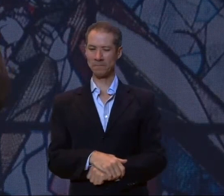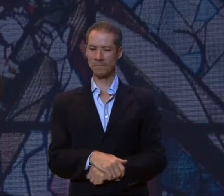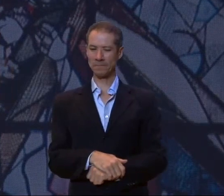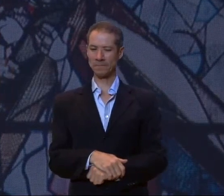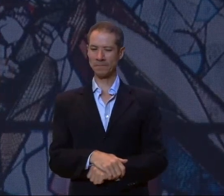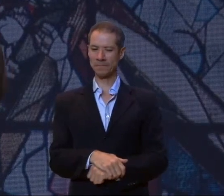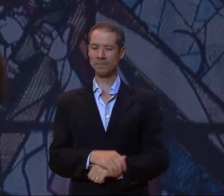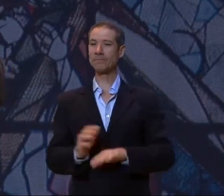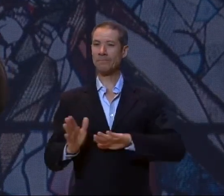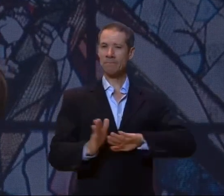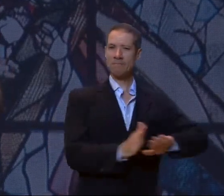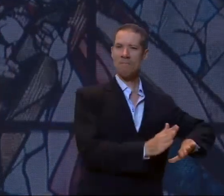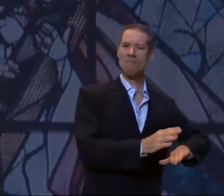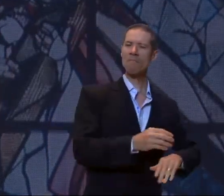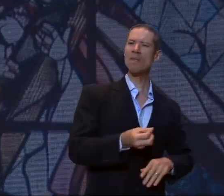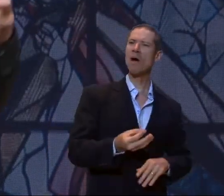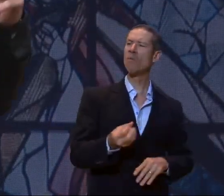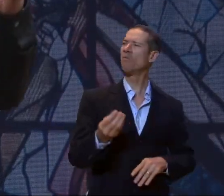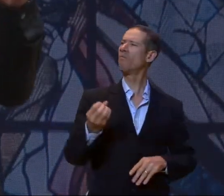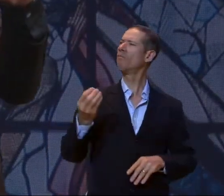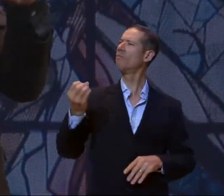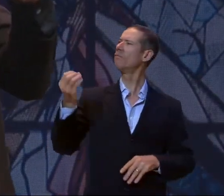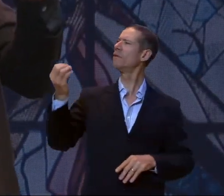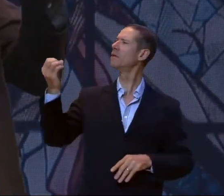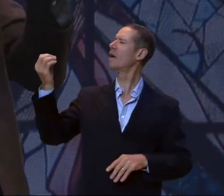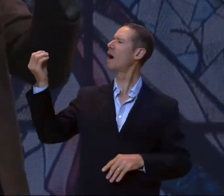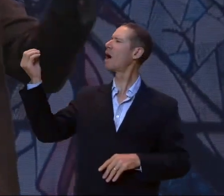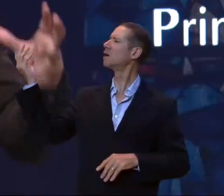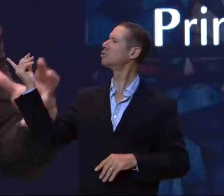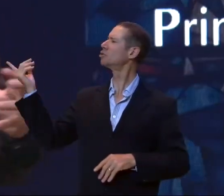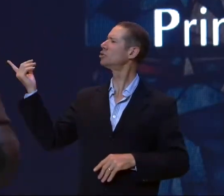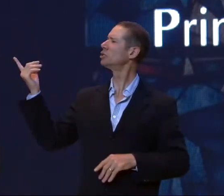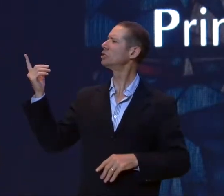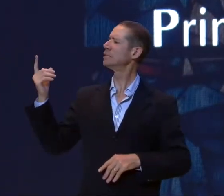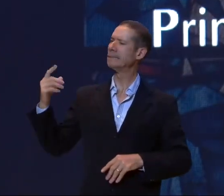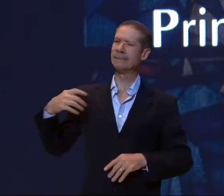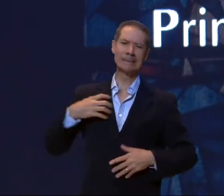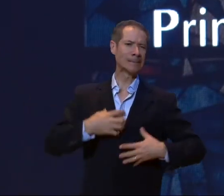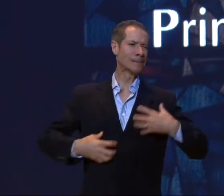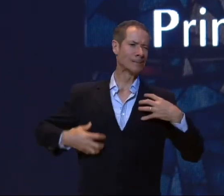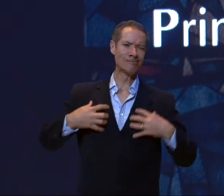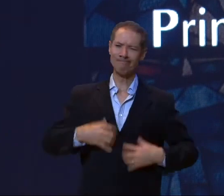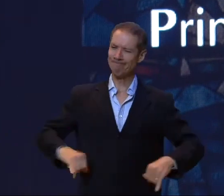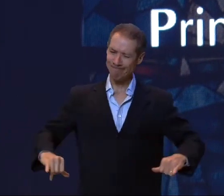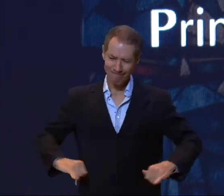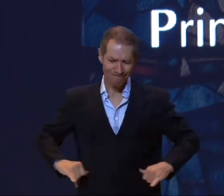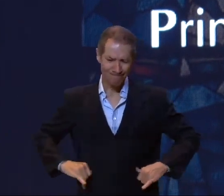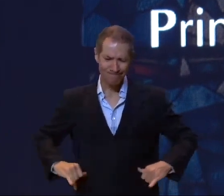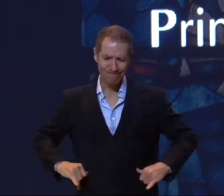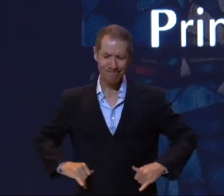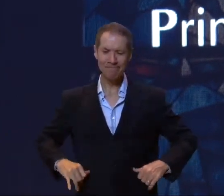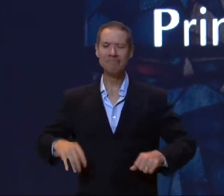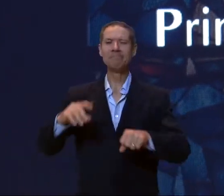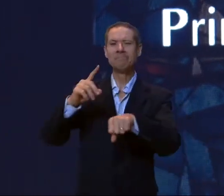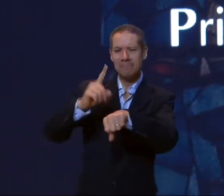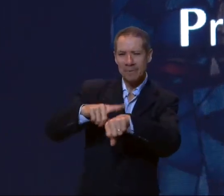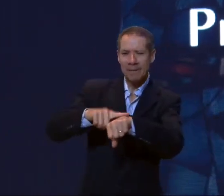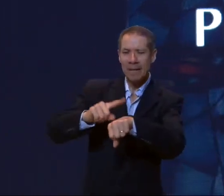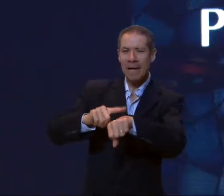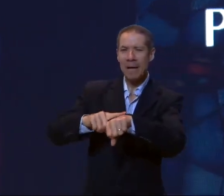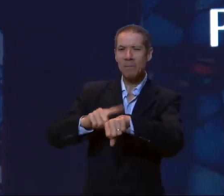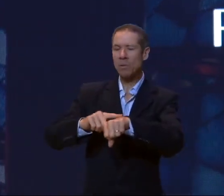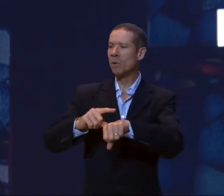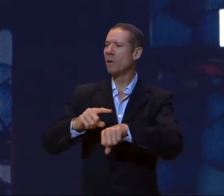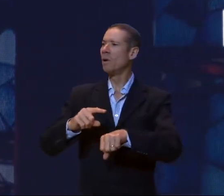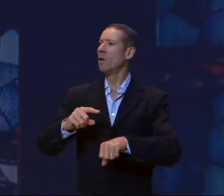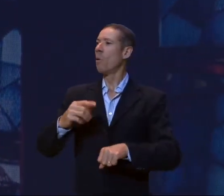Eu saí para essa viagem no meio de uma tribulação. Na véspera, meu sogro foi